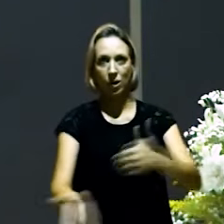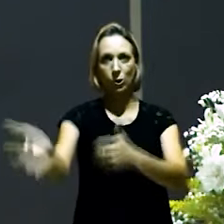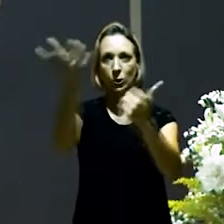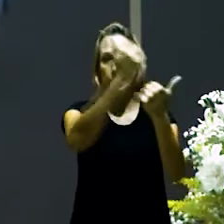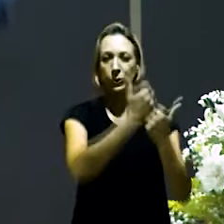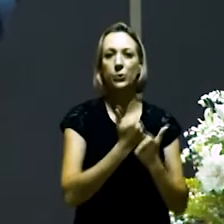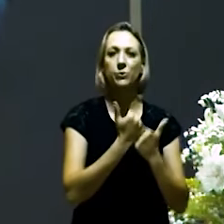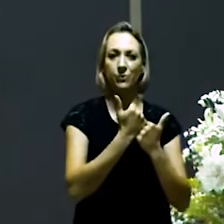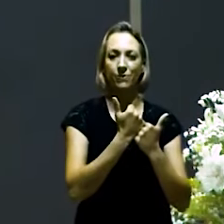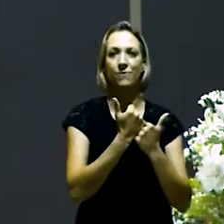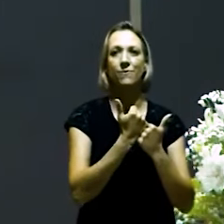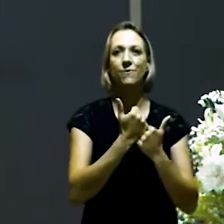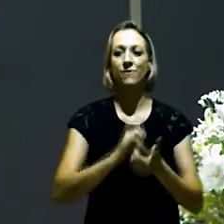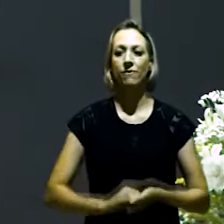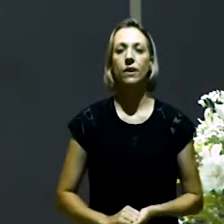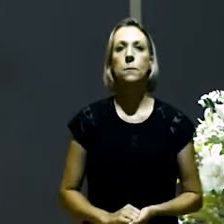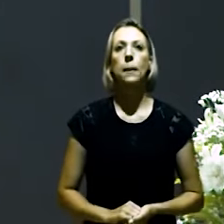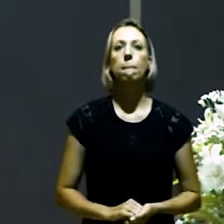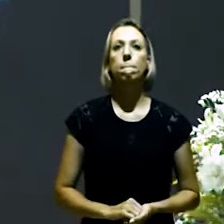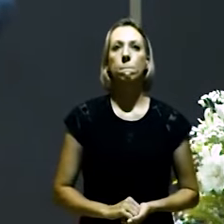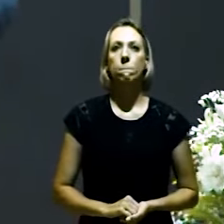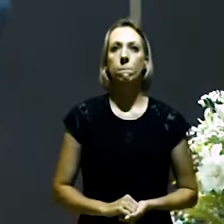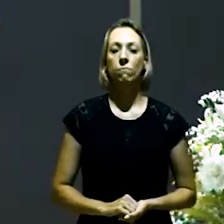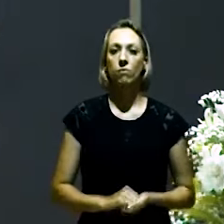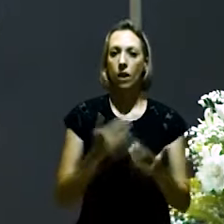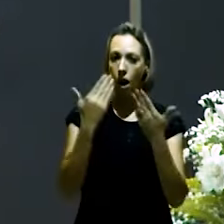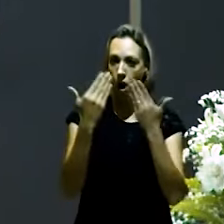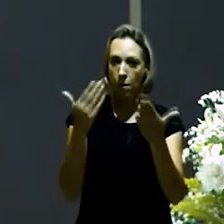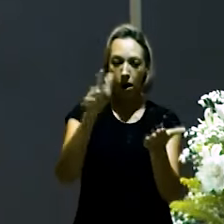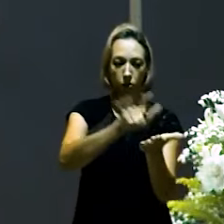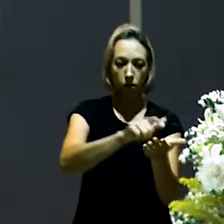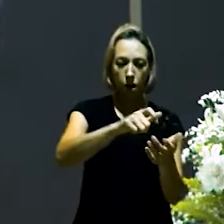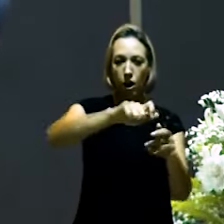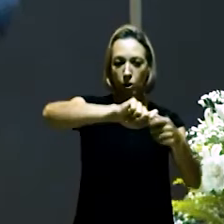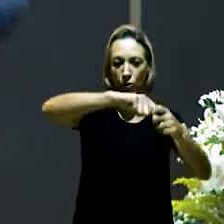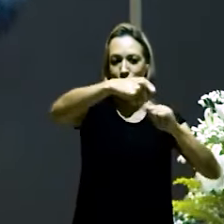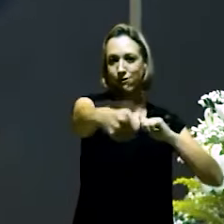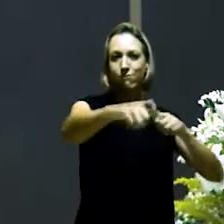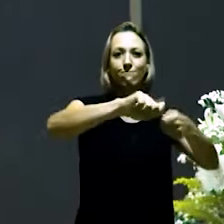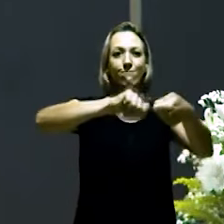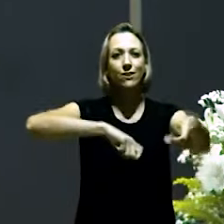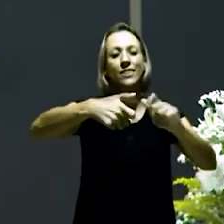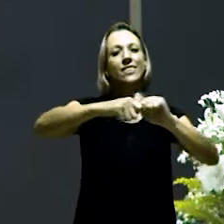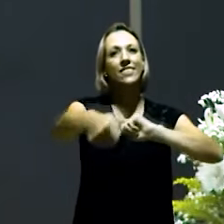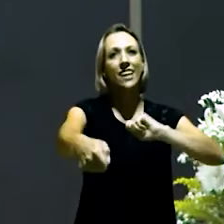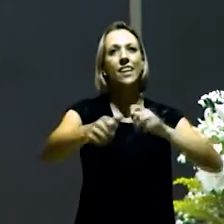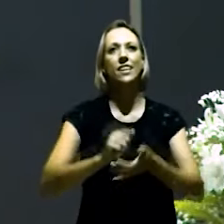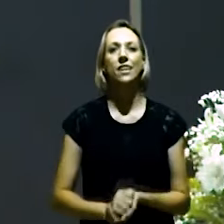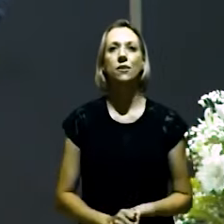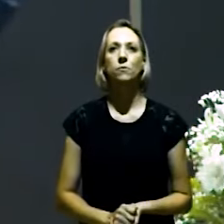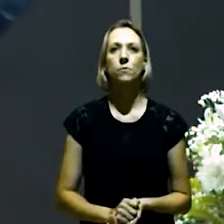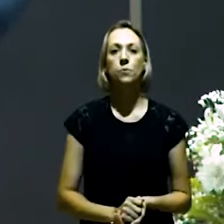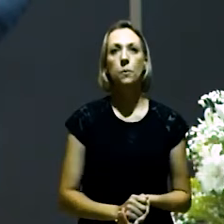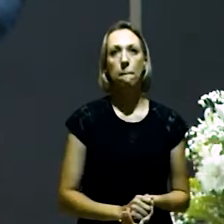sabemos o que é cancelar. É como se ele pegasse uma promissória e rasgasse, mas vai muito mais além do que isso. A palavra cancelar, que aparece no grego